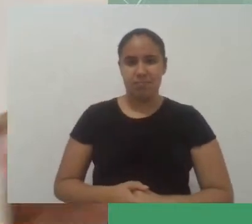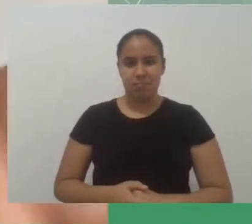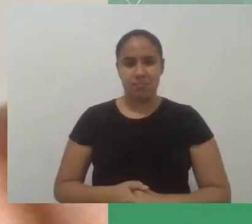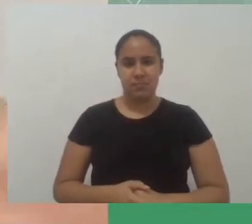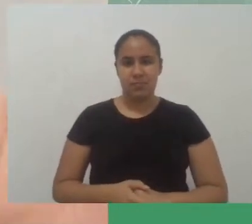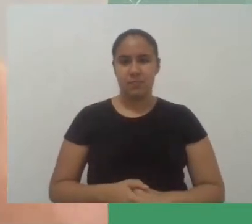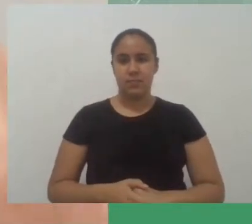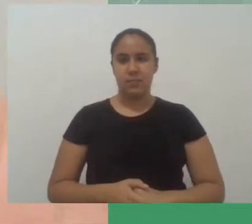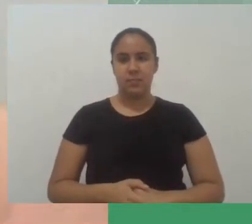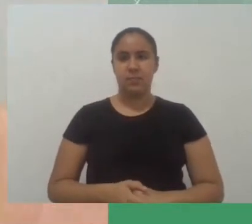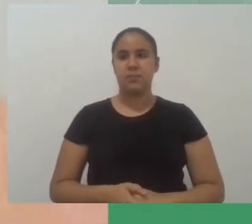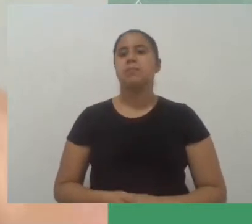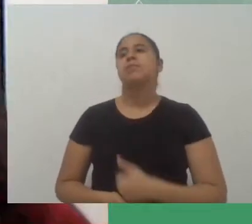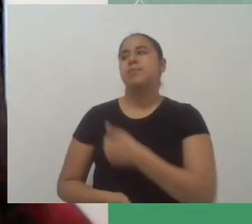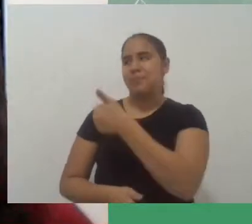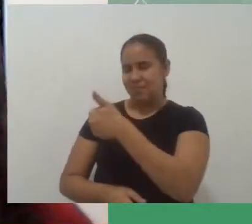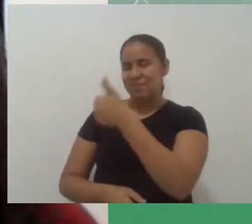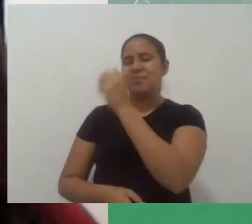Ok